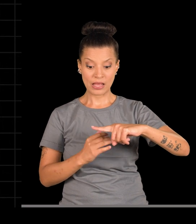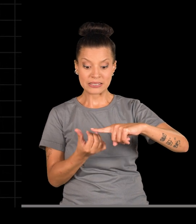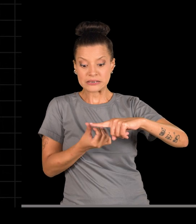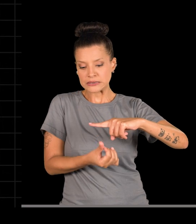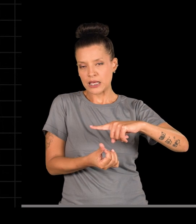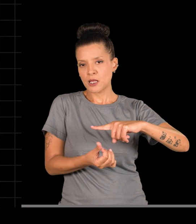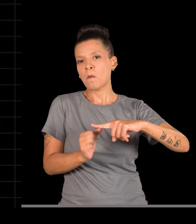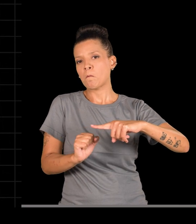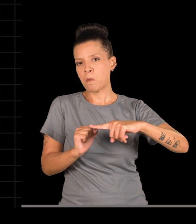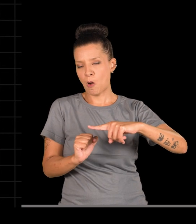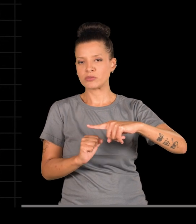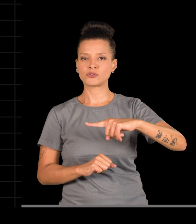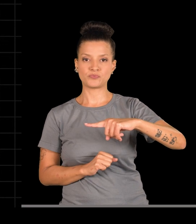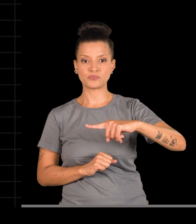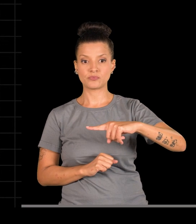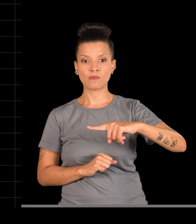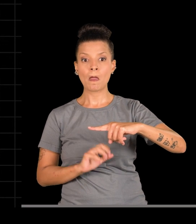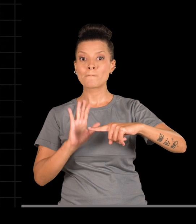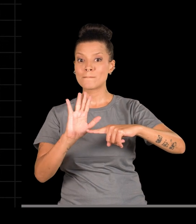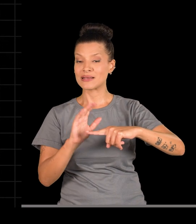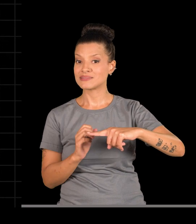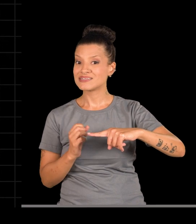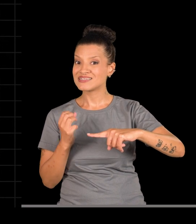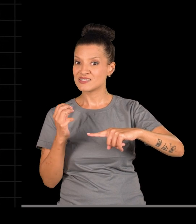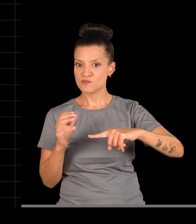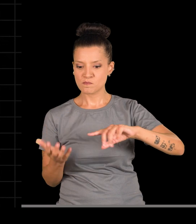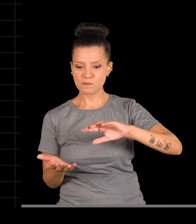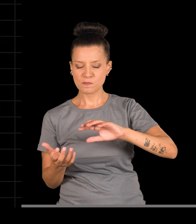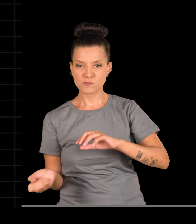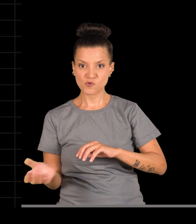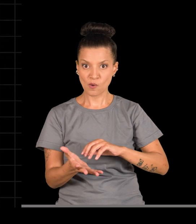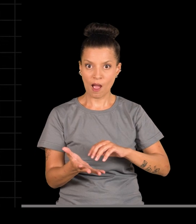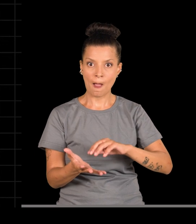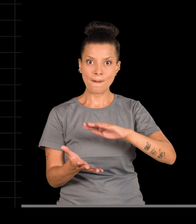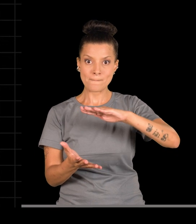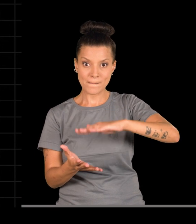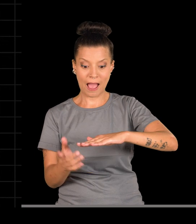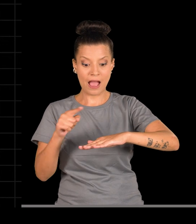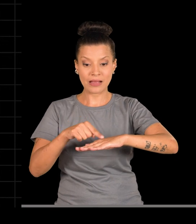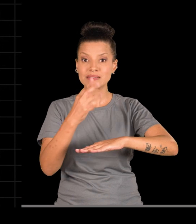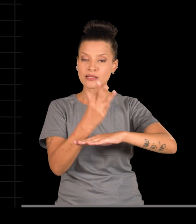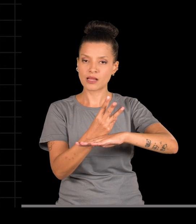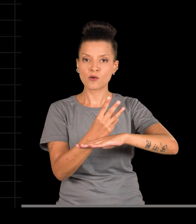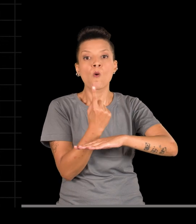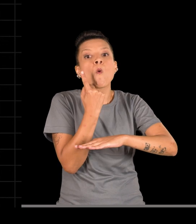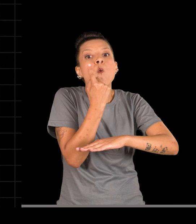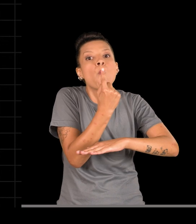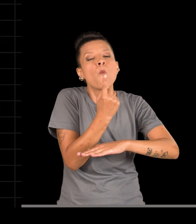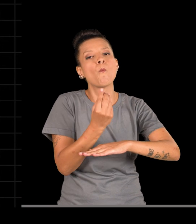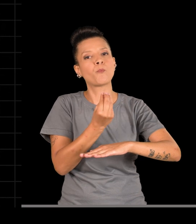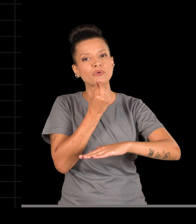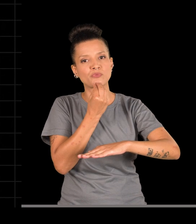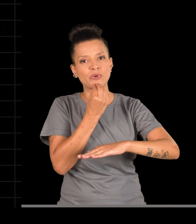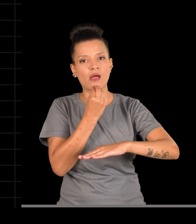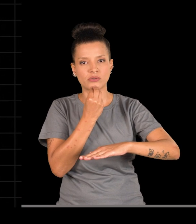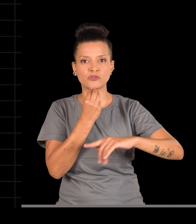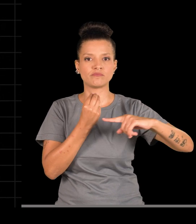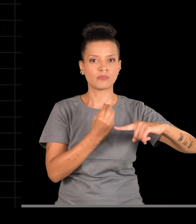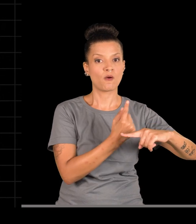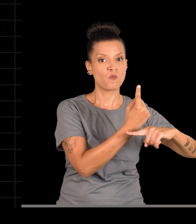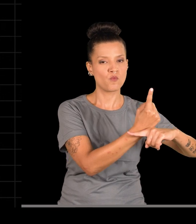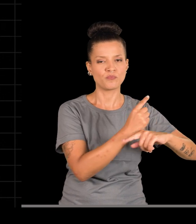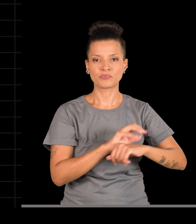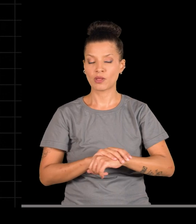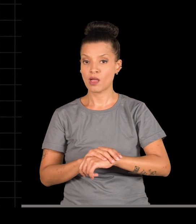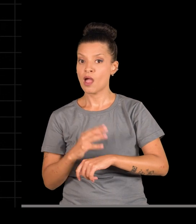casos possíveis. E para sair o 3, por exemplo, eu tenho uma chance em 6, beleza? E para sair o 4, eu